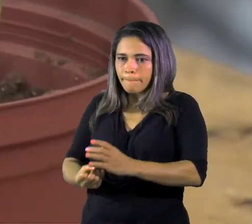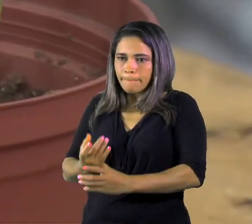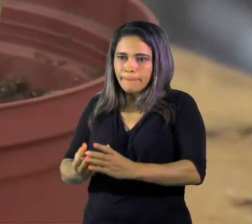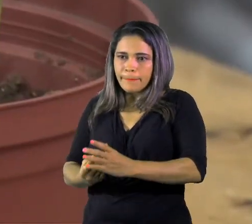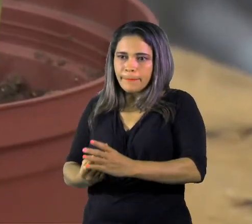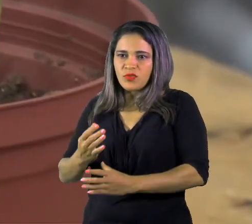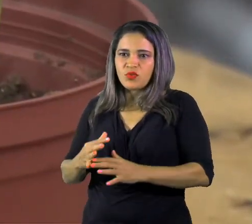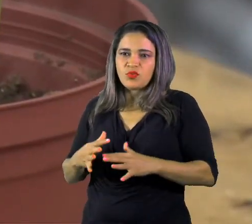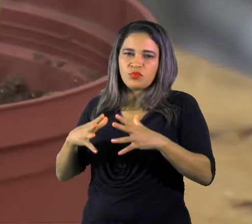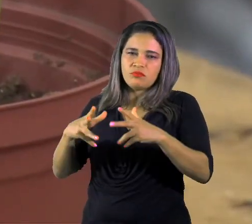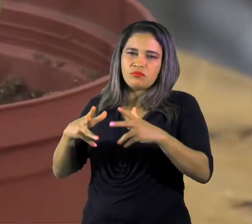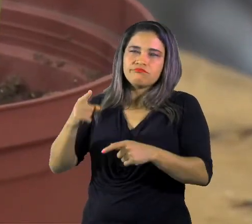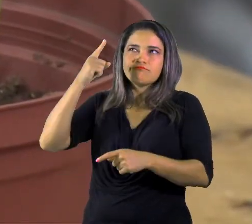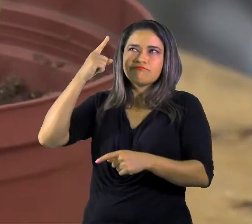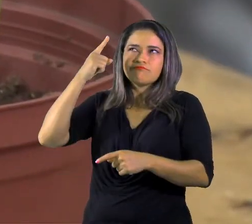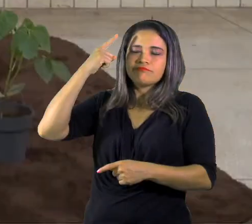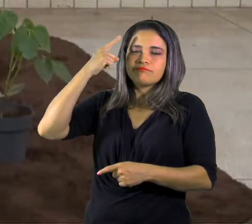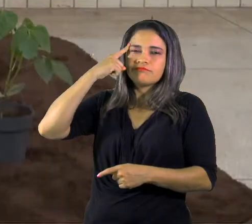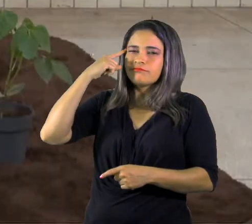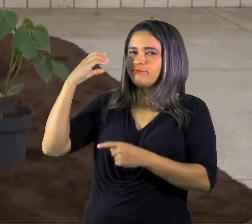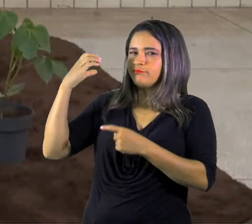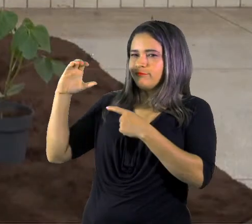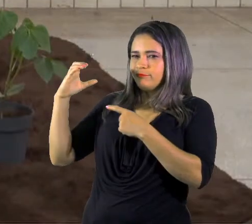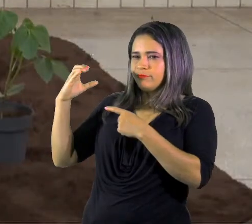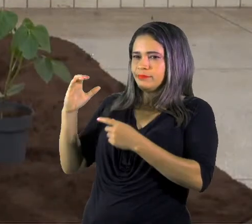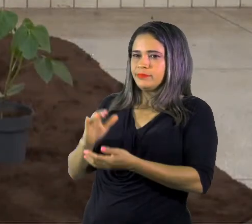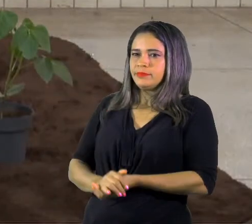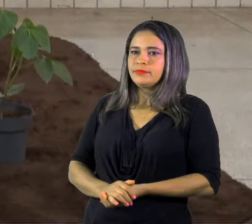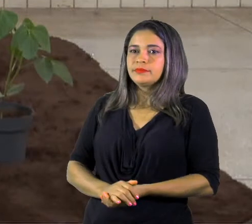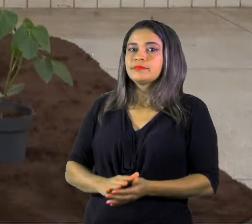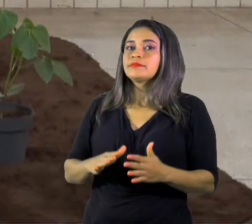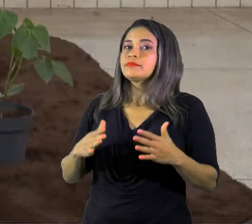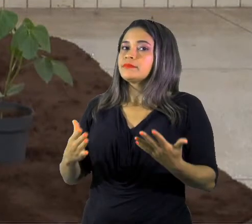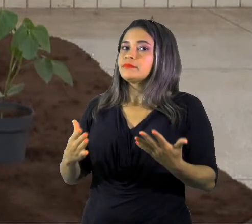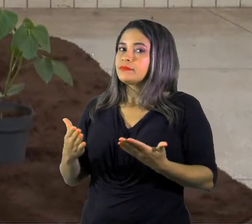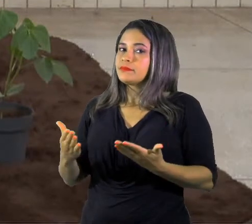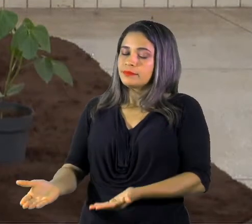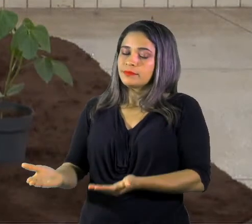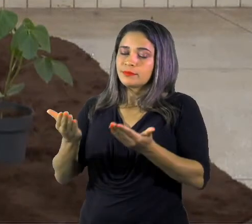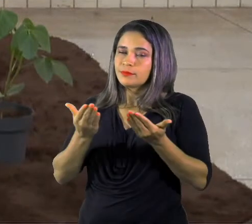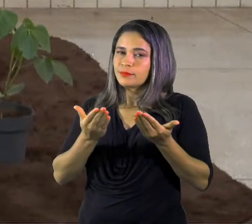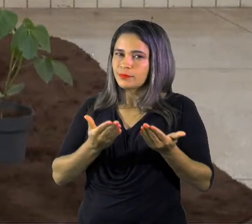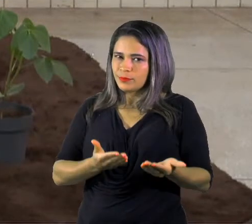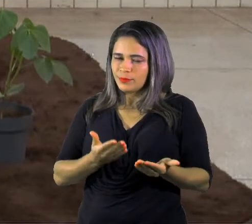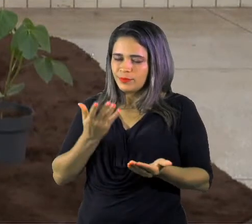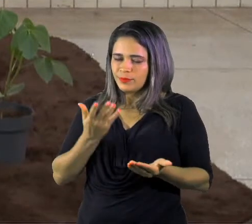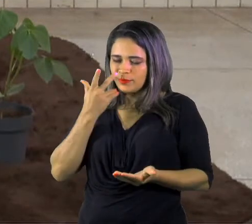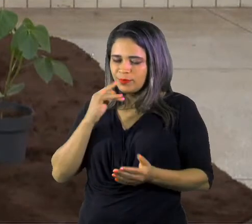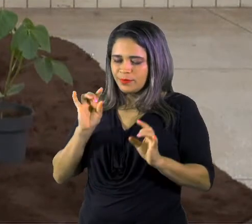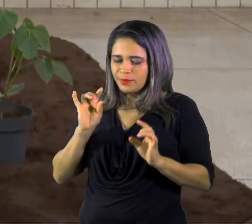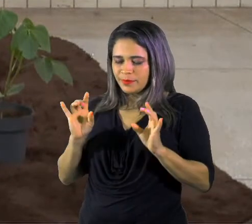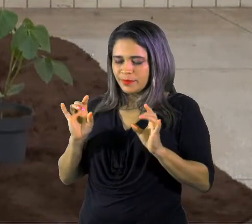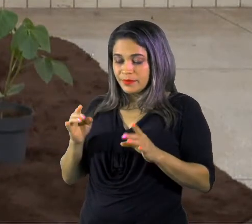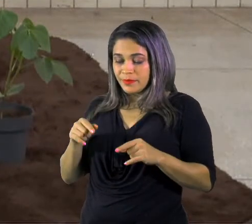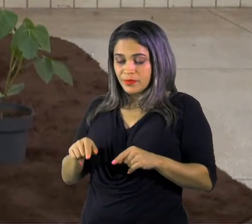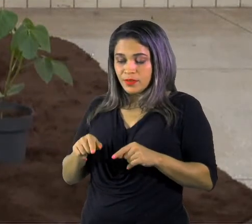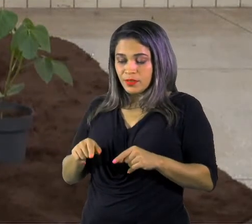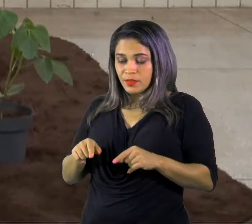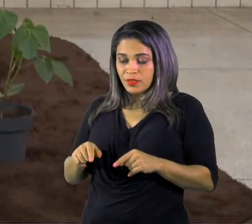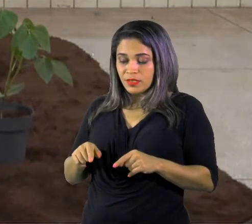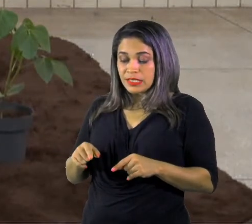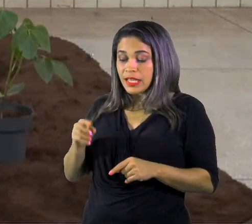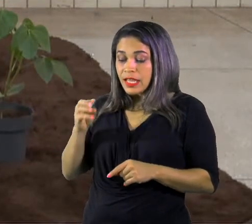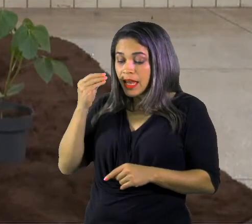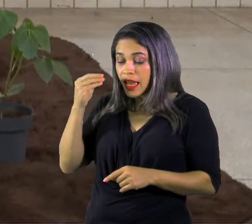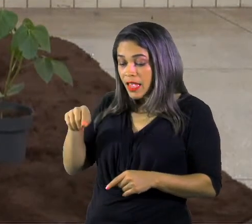faz parte do pensamento científico. E a gente vai fazer um convite especial à nossa criança para que ela seja escriba dessa